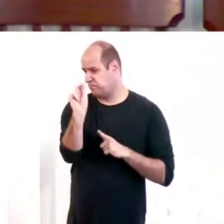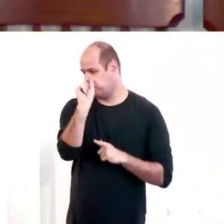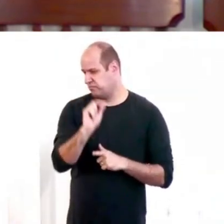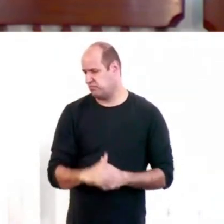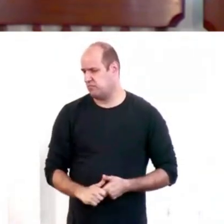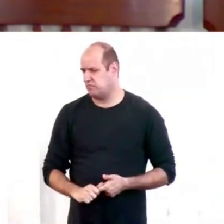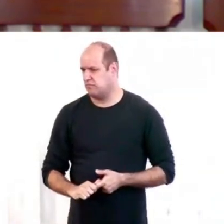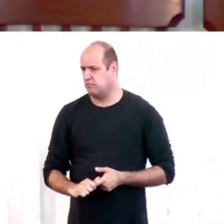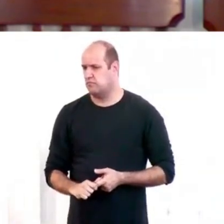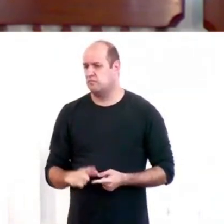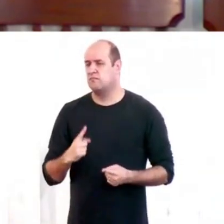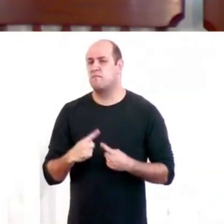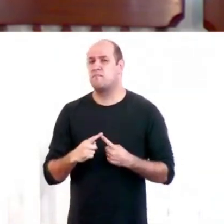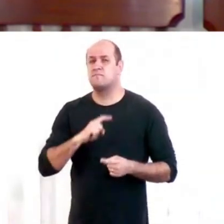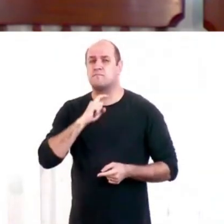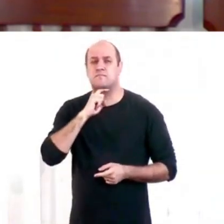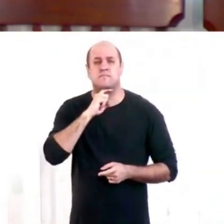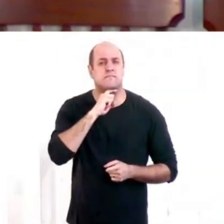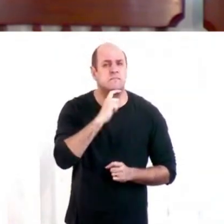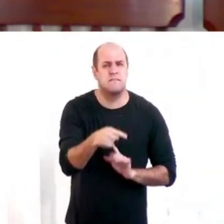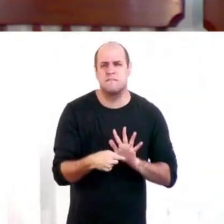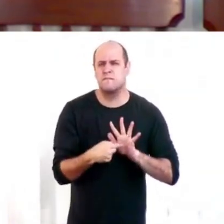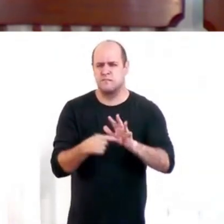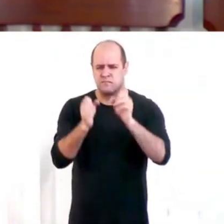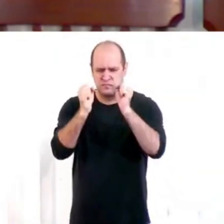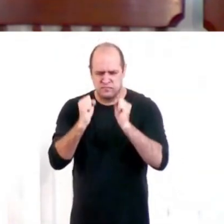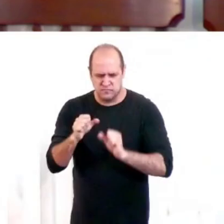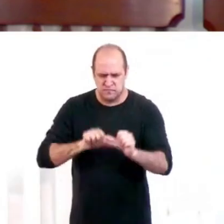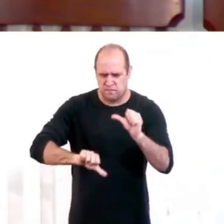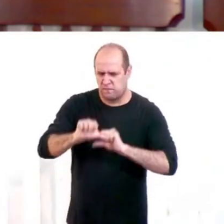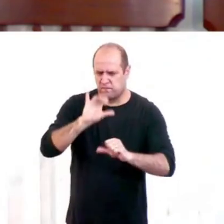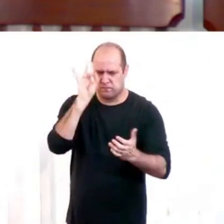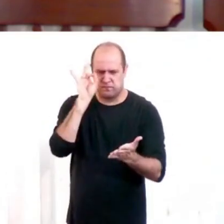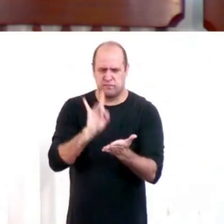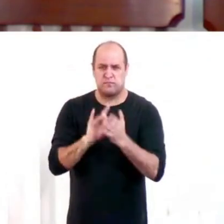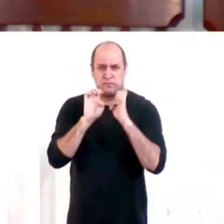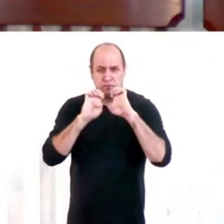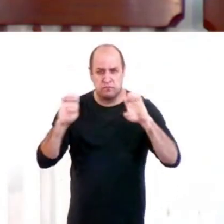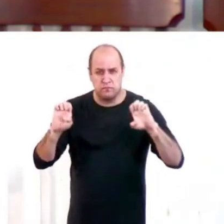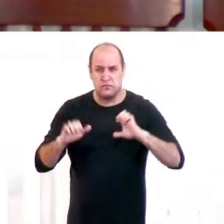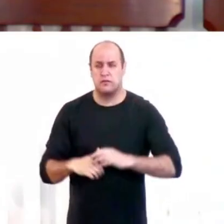veio apresentar o poder transformador da verdade do Evangelho.